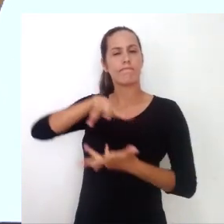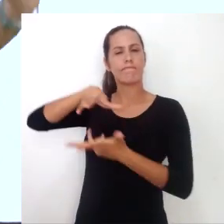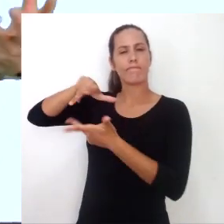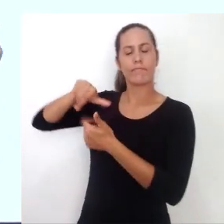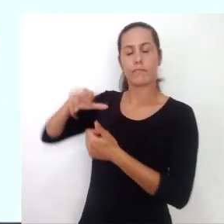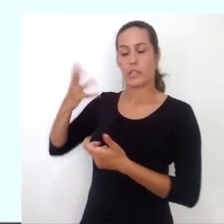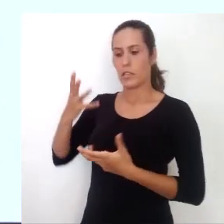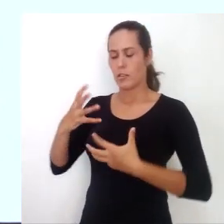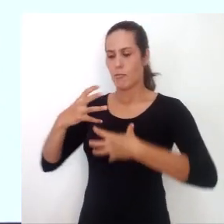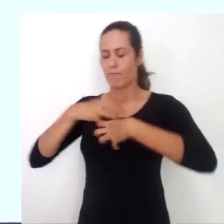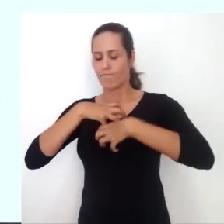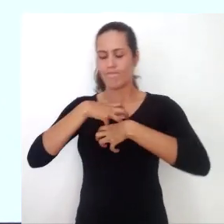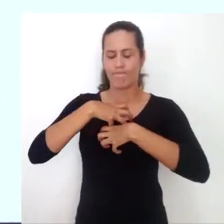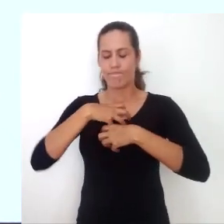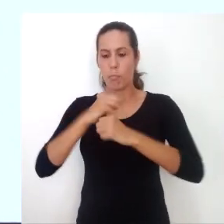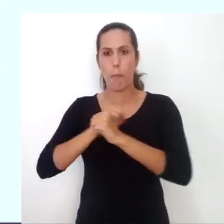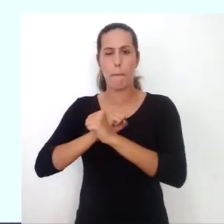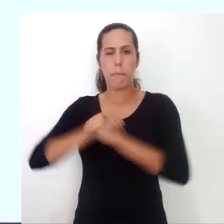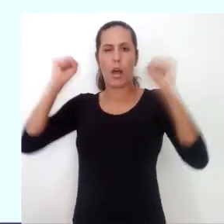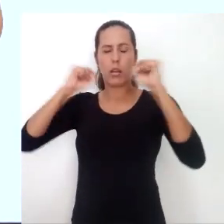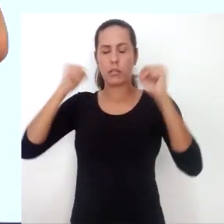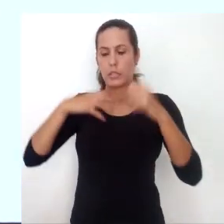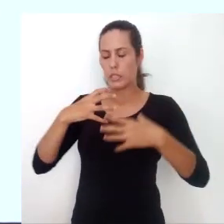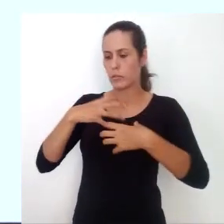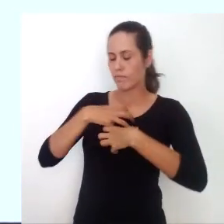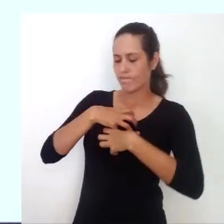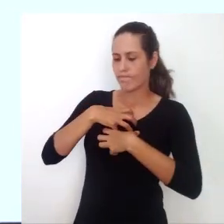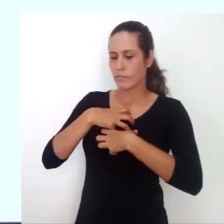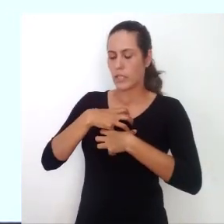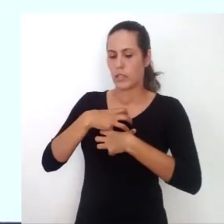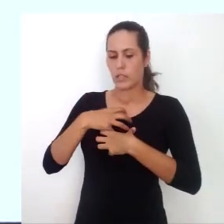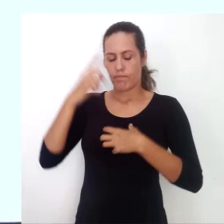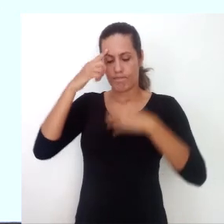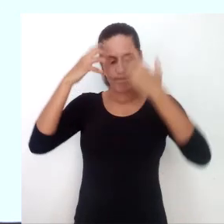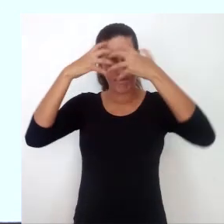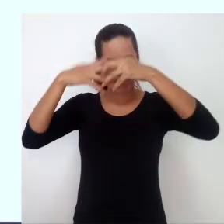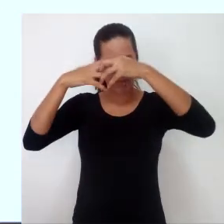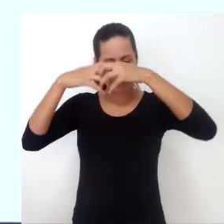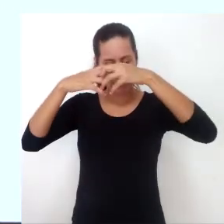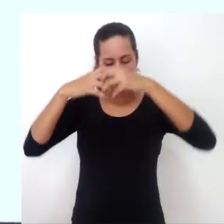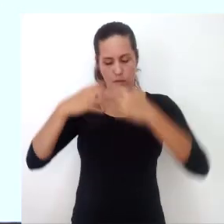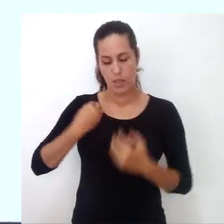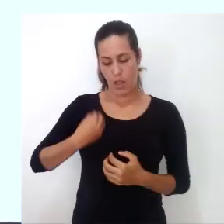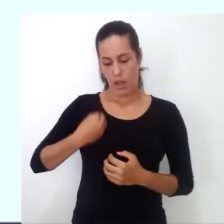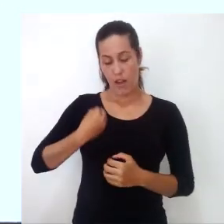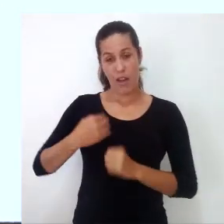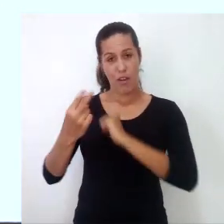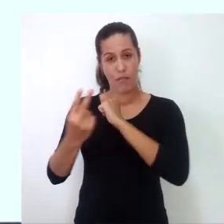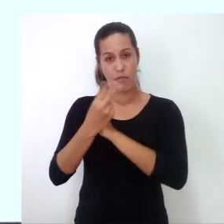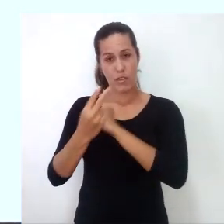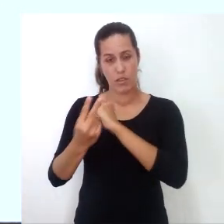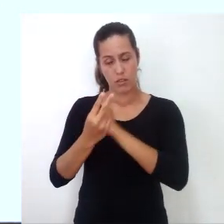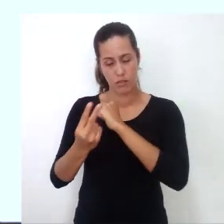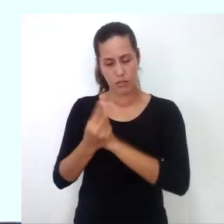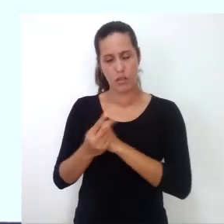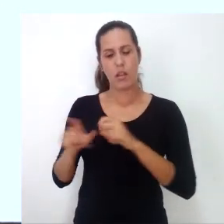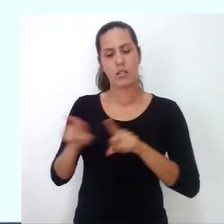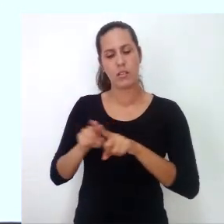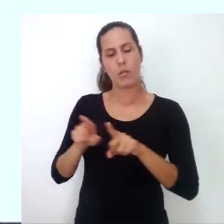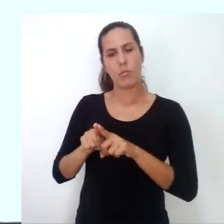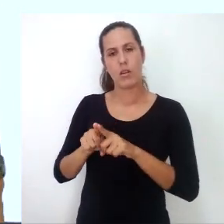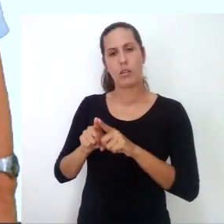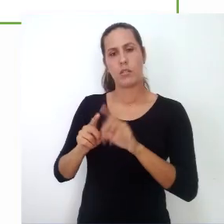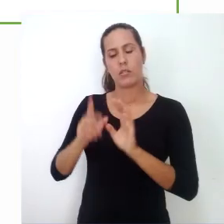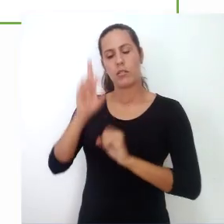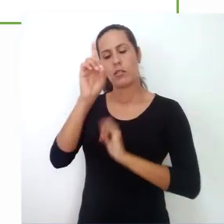que as grandes autoridades observassem a necessidade da preservação da vida e da dignidade humana.